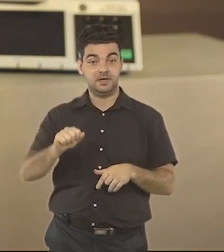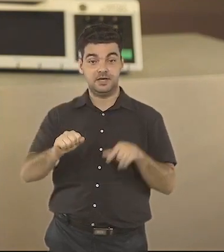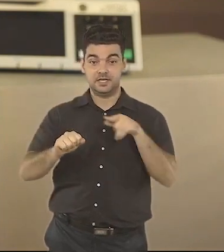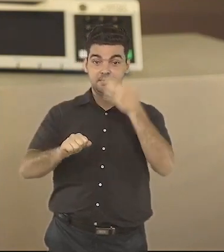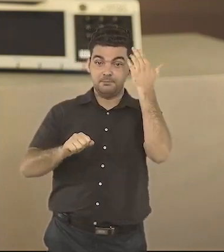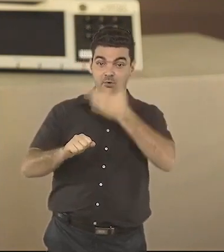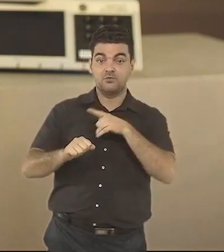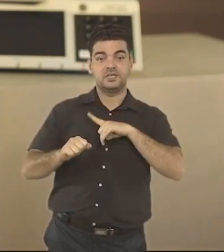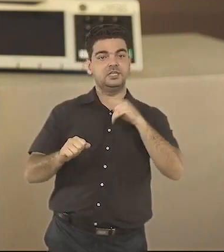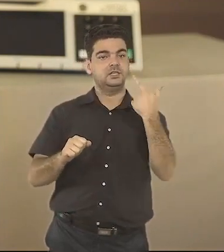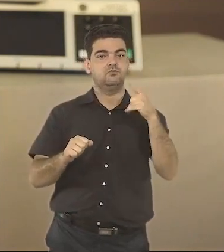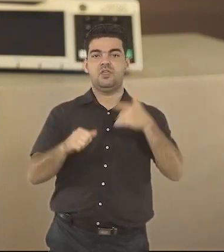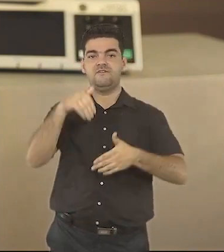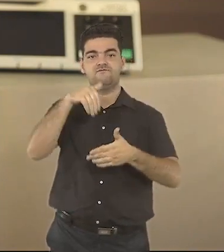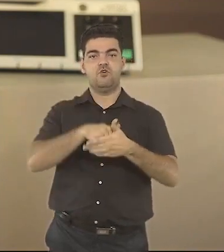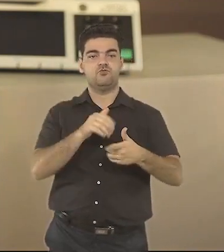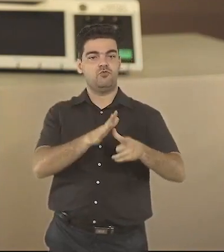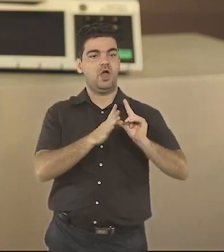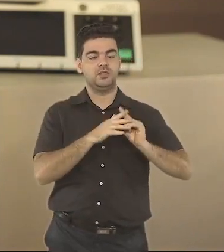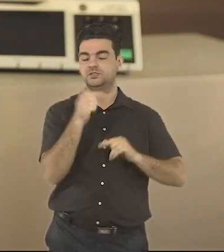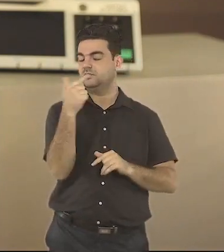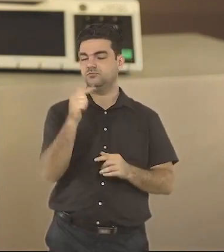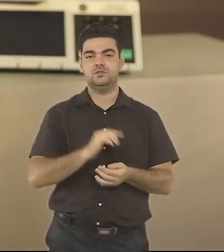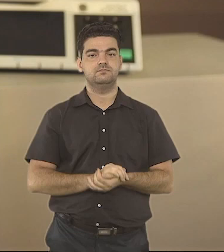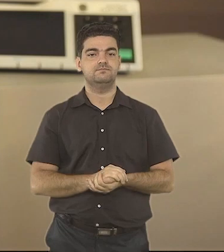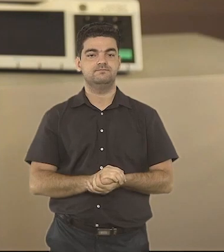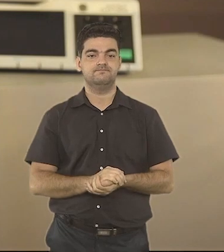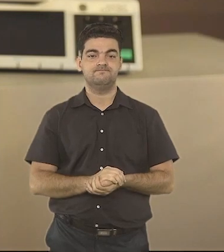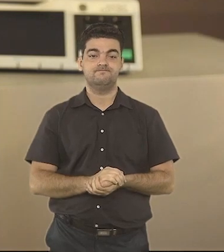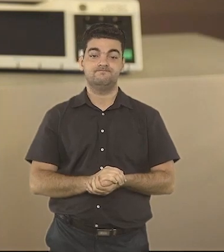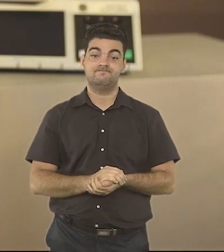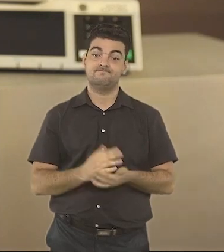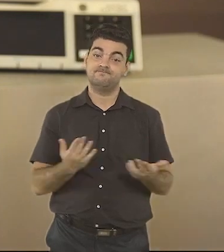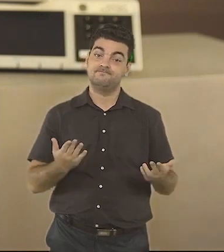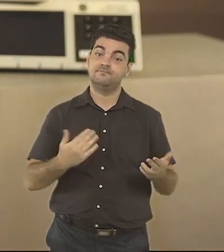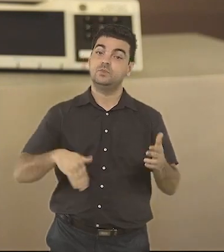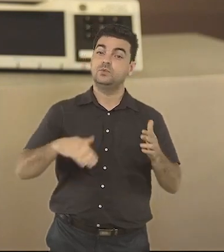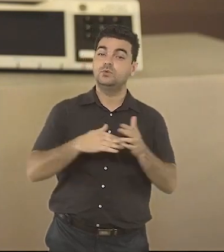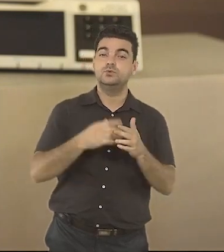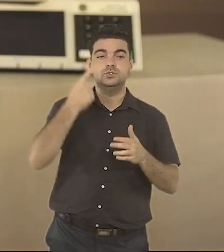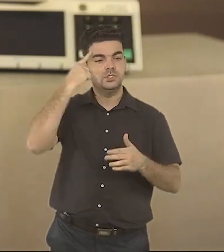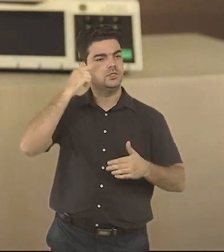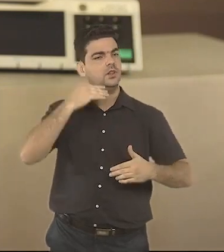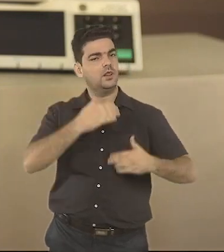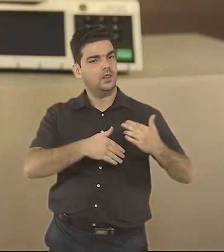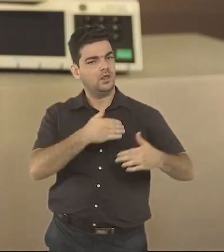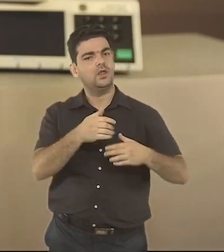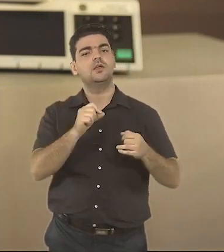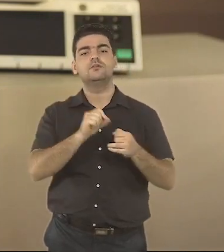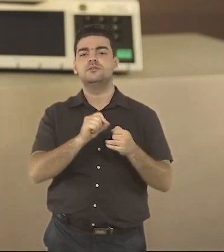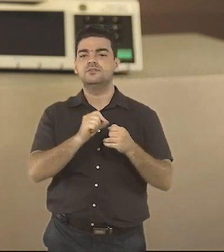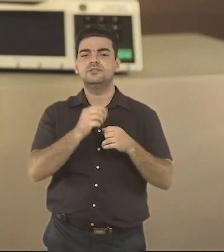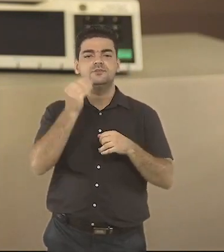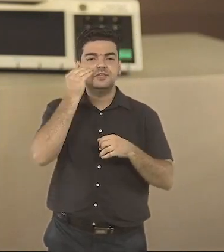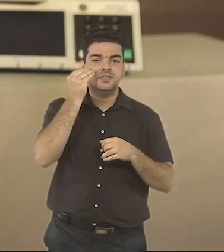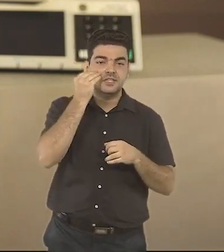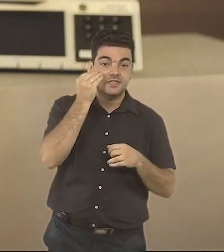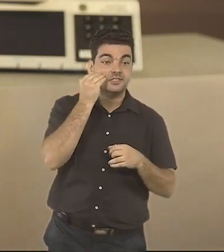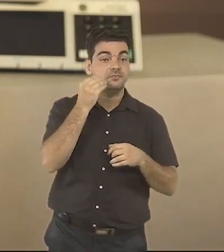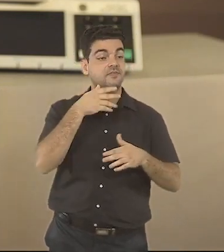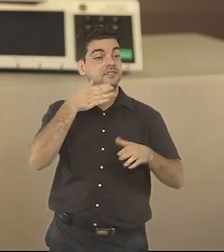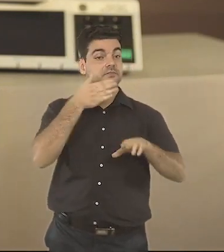que não há nenhum voto na urna. Durante todo o dia de eleição, é realizado o teste